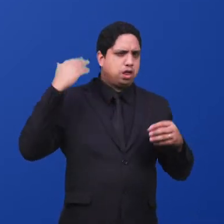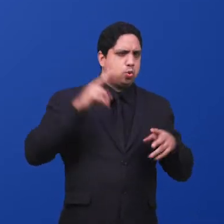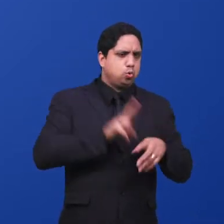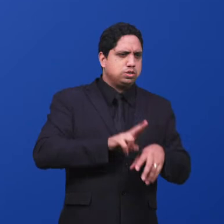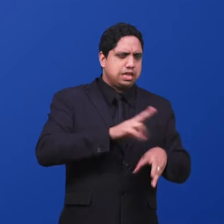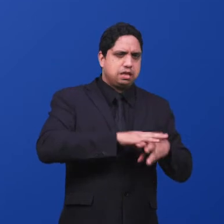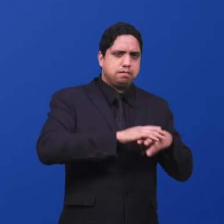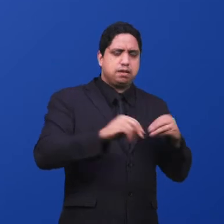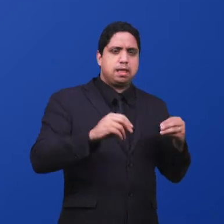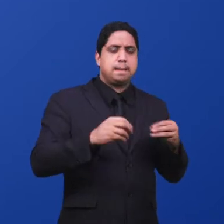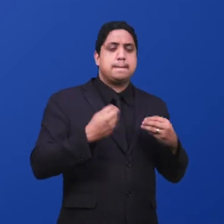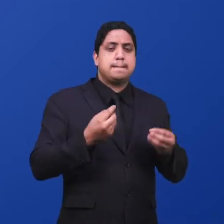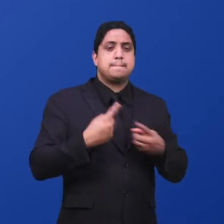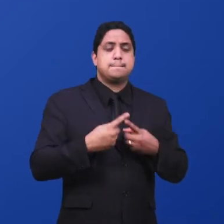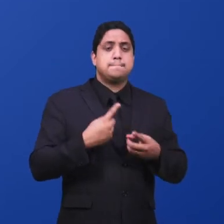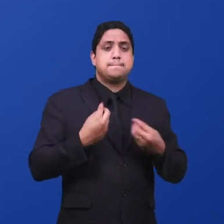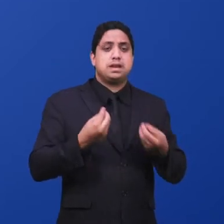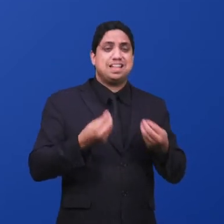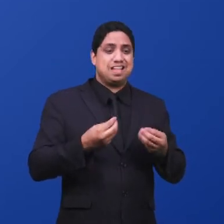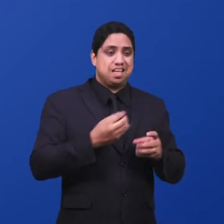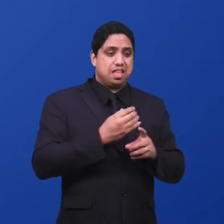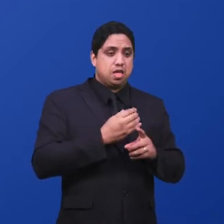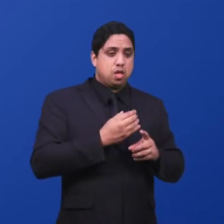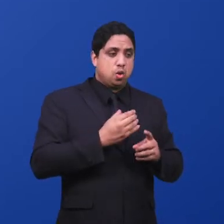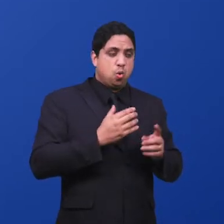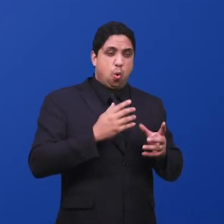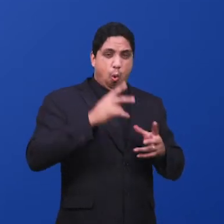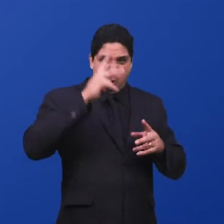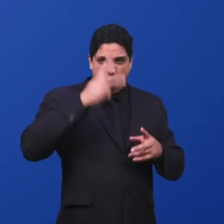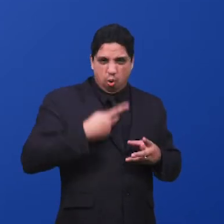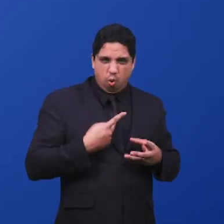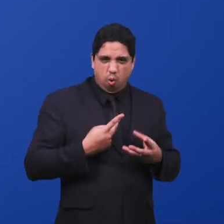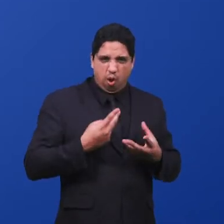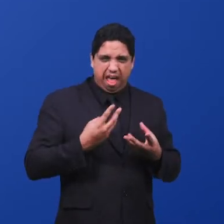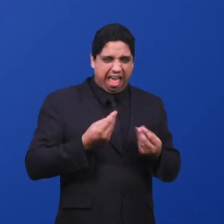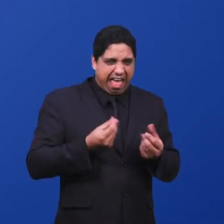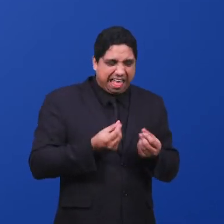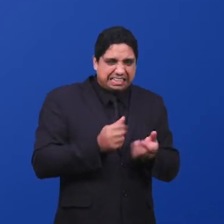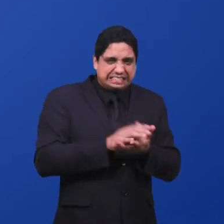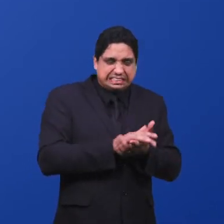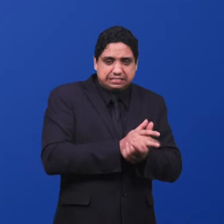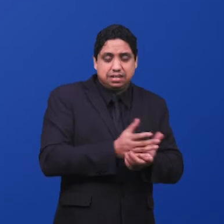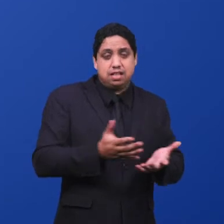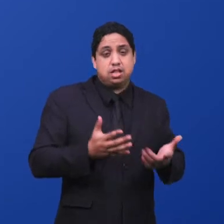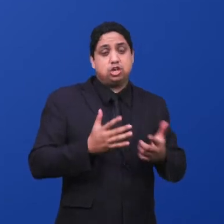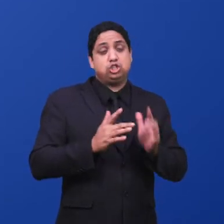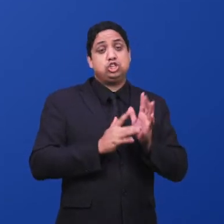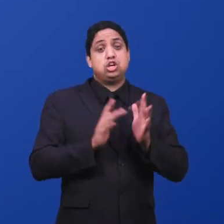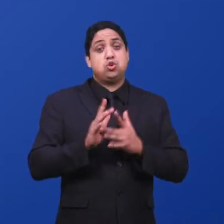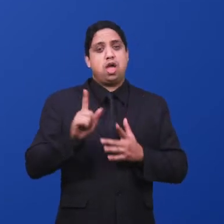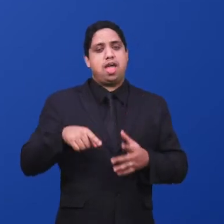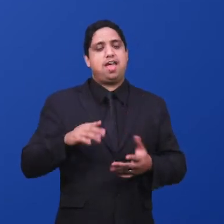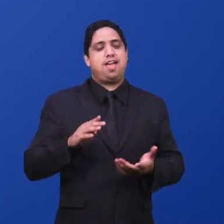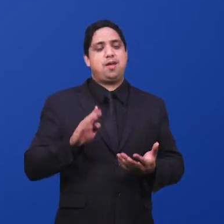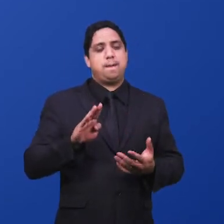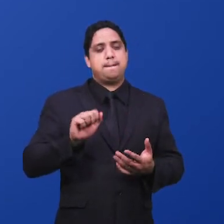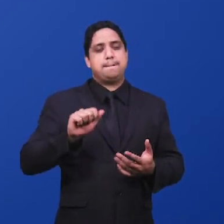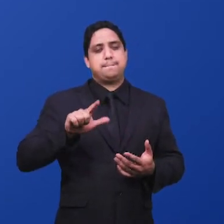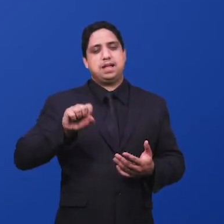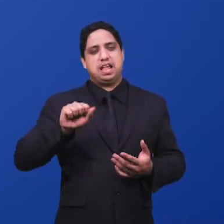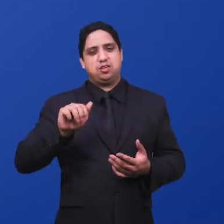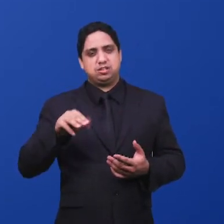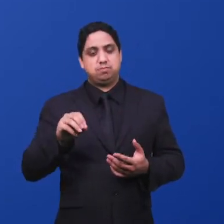o corpo do homem se deteriorasse para dar vida. Jesus é o nosso bálsamo. Jesus, ele nos cura, cura as